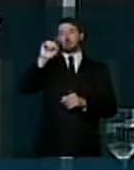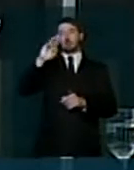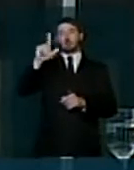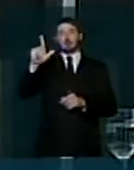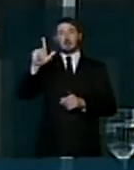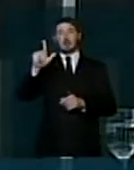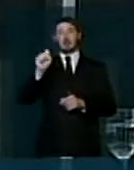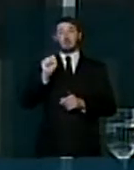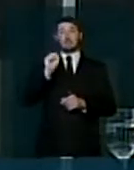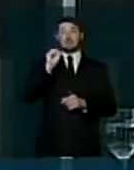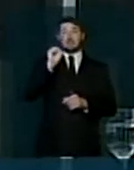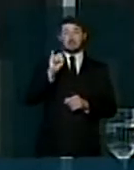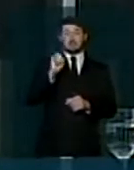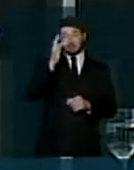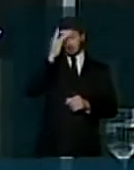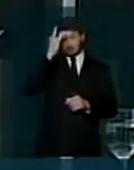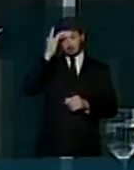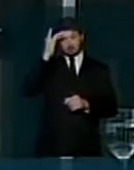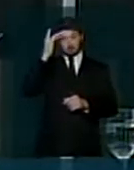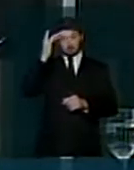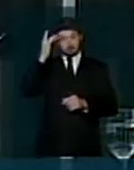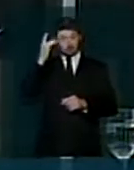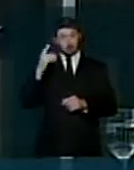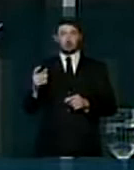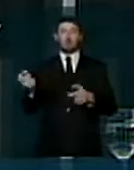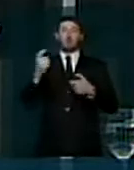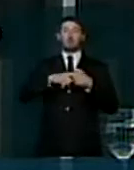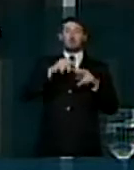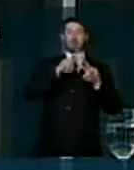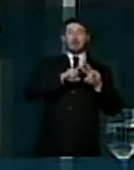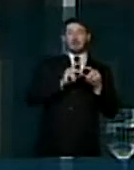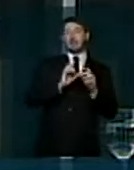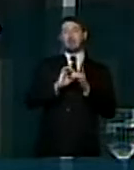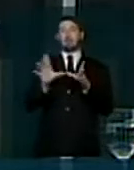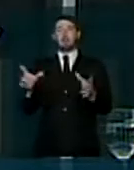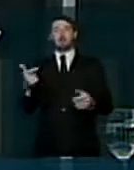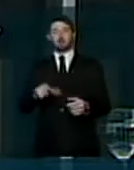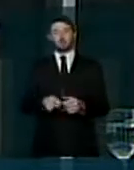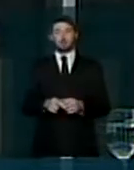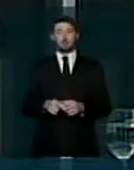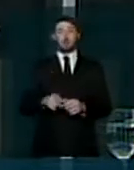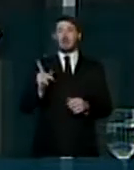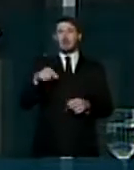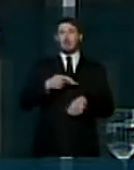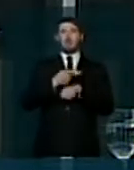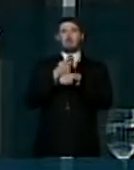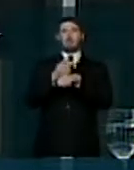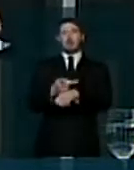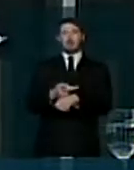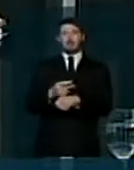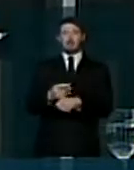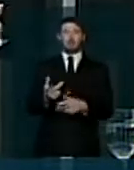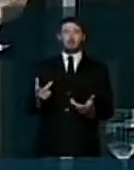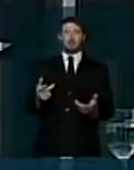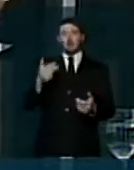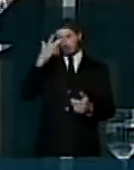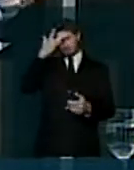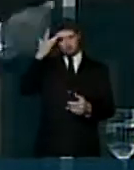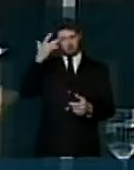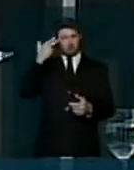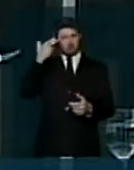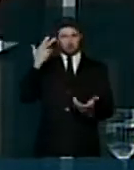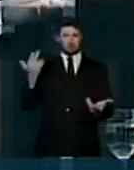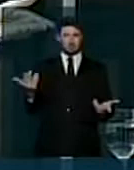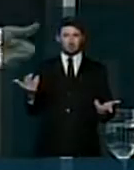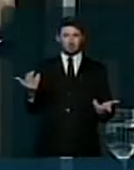reincidente. Era um absurdo de nós termos uma legislação que premiasse ainda o bandido. Então, o que